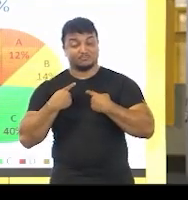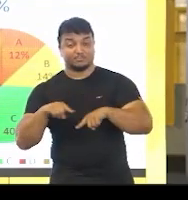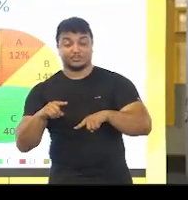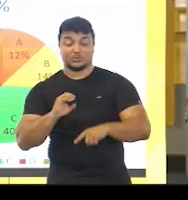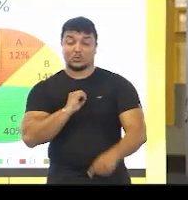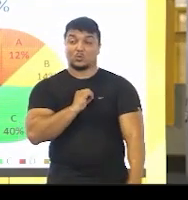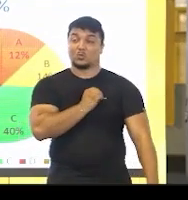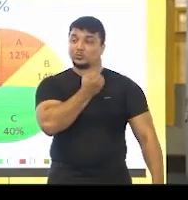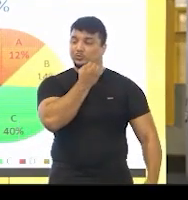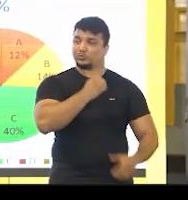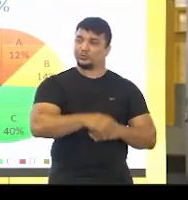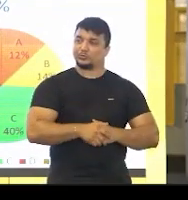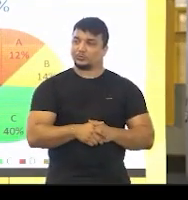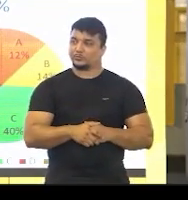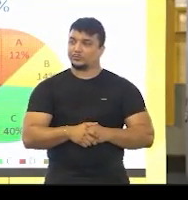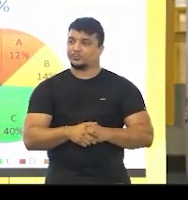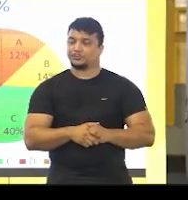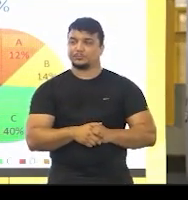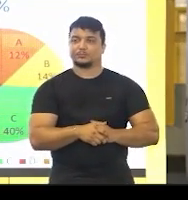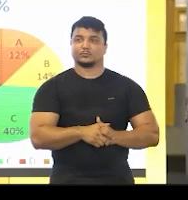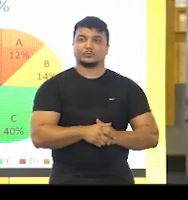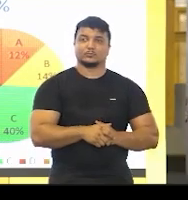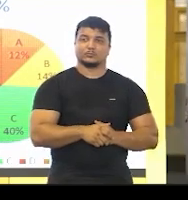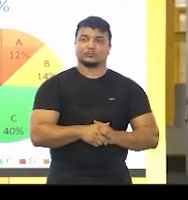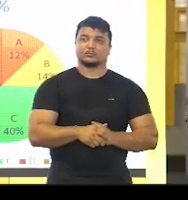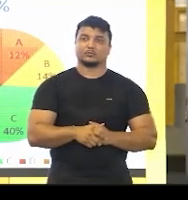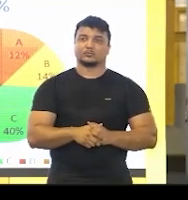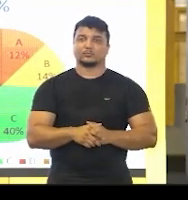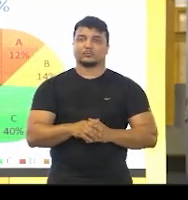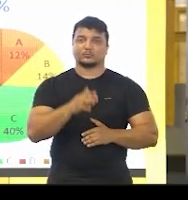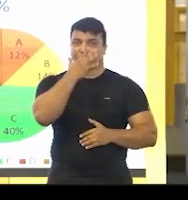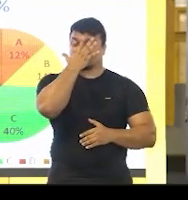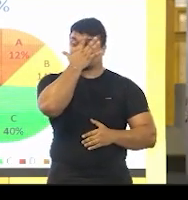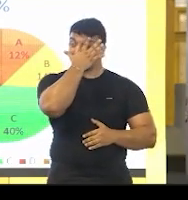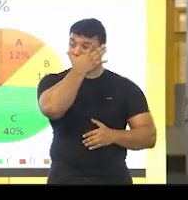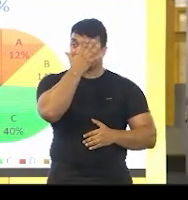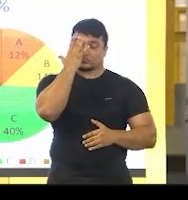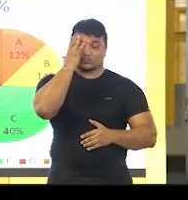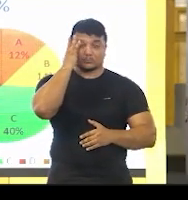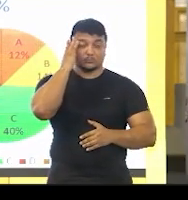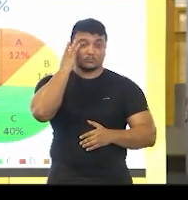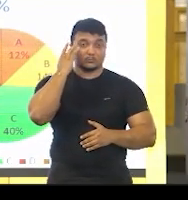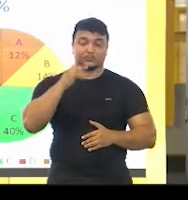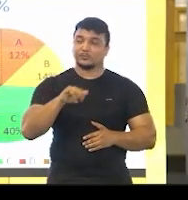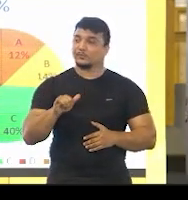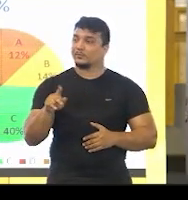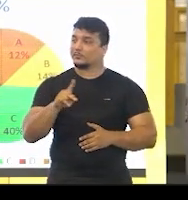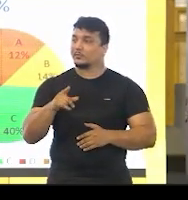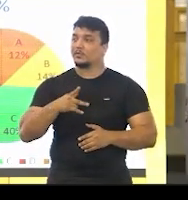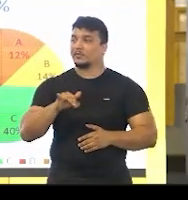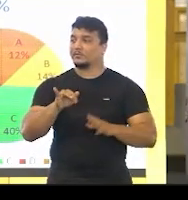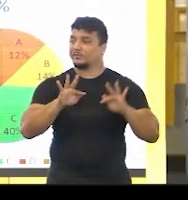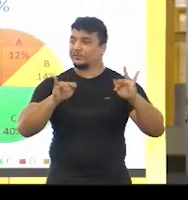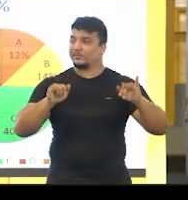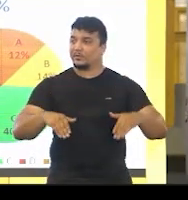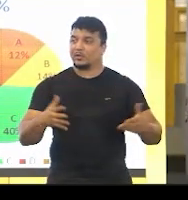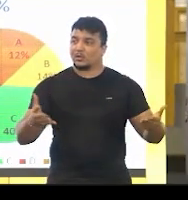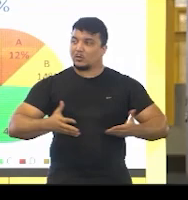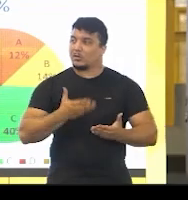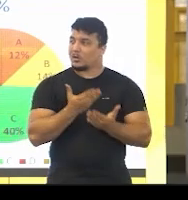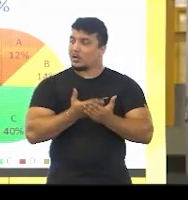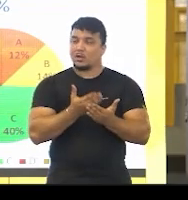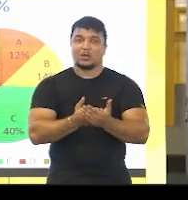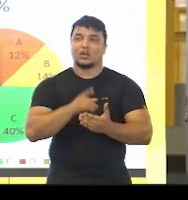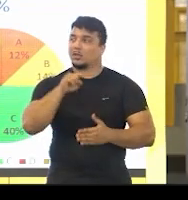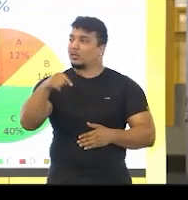sofistas odiavam a Sócrates e a Platão. Gente, fiquem agora com o professor George Wilton, ele vai fazer o fechamento desse momento, tá